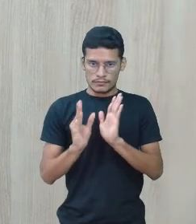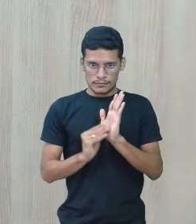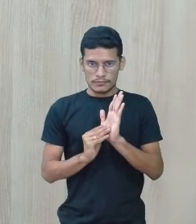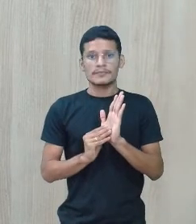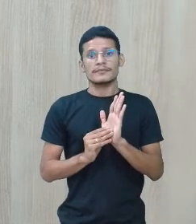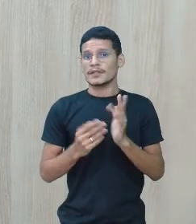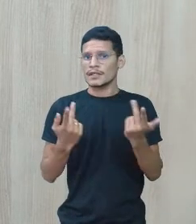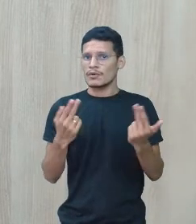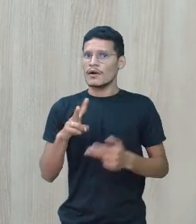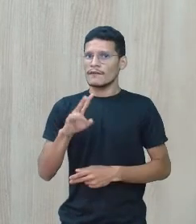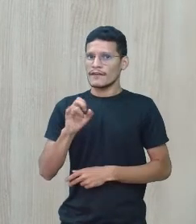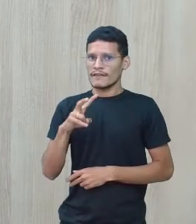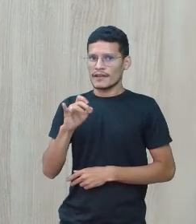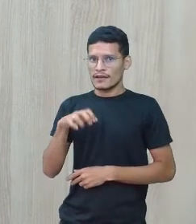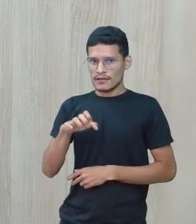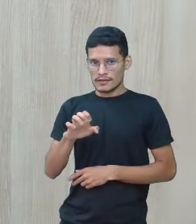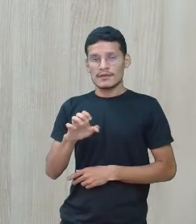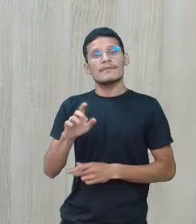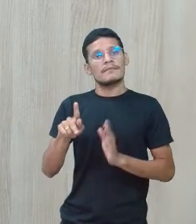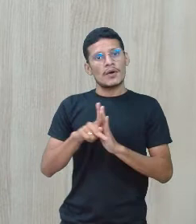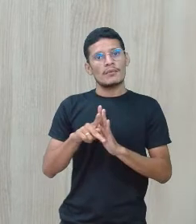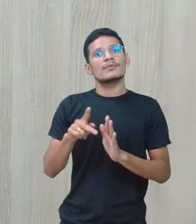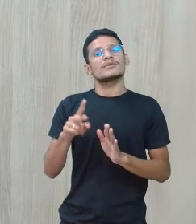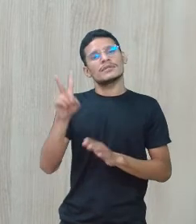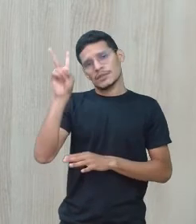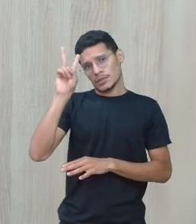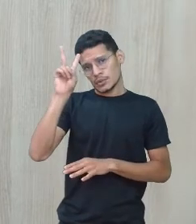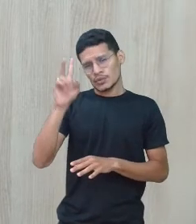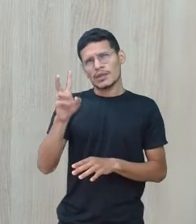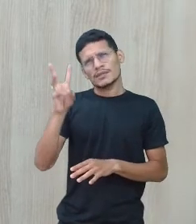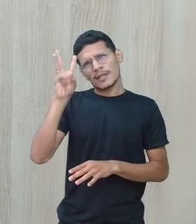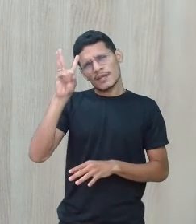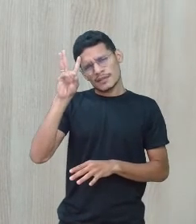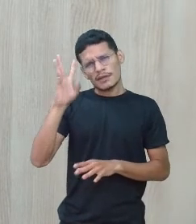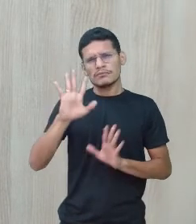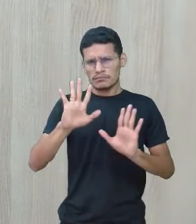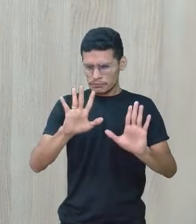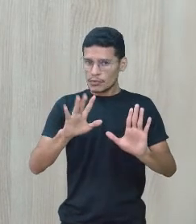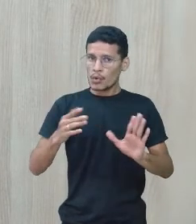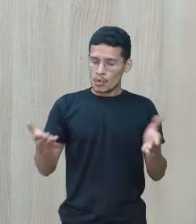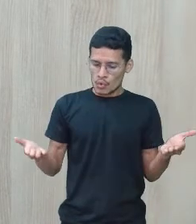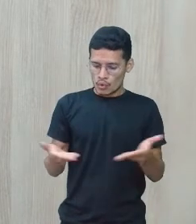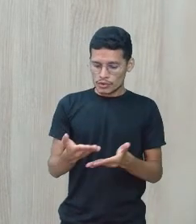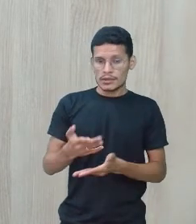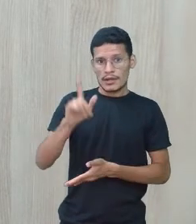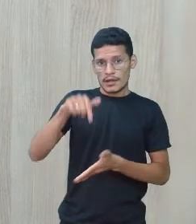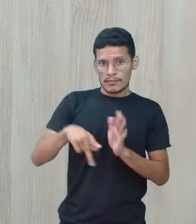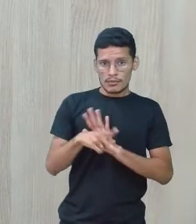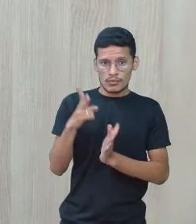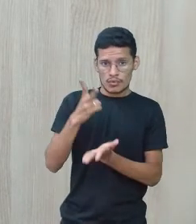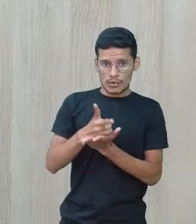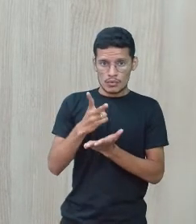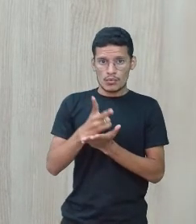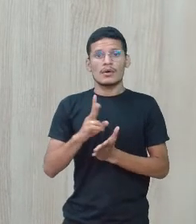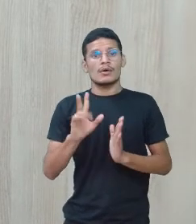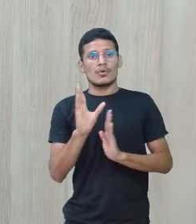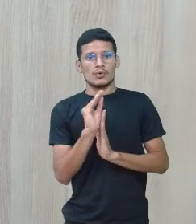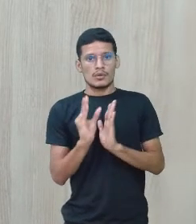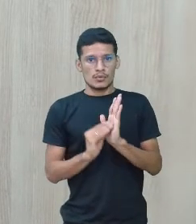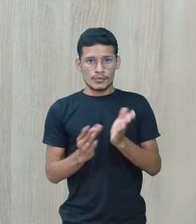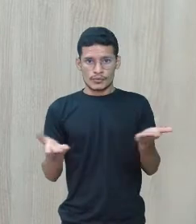professora Viviane fez na segunda-feira, na terça, não é? Então, hoje é a continuidade deste